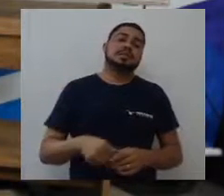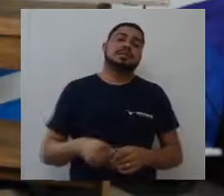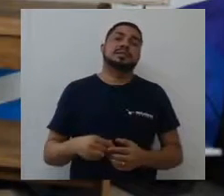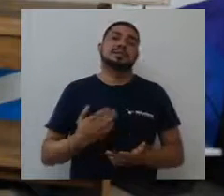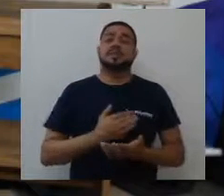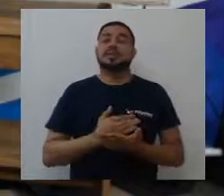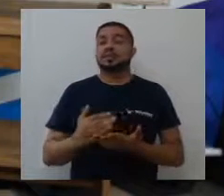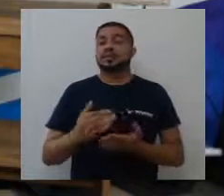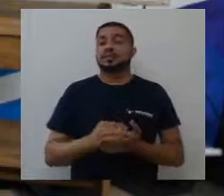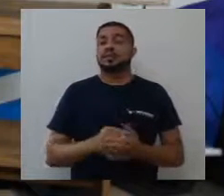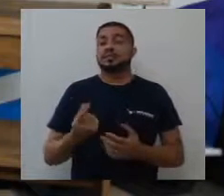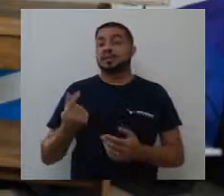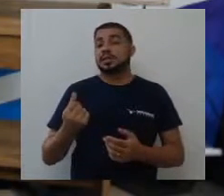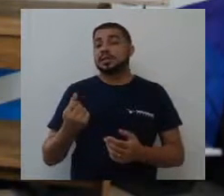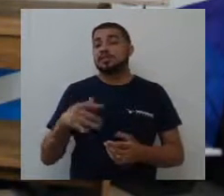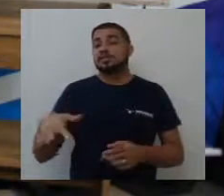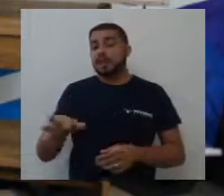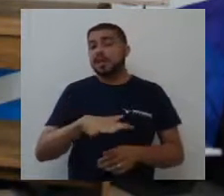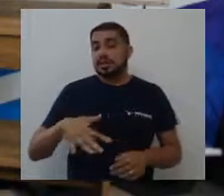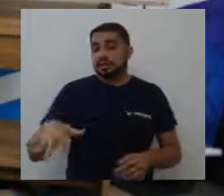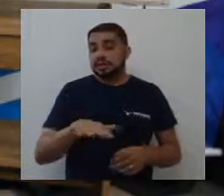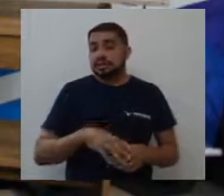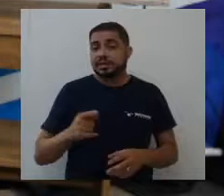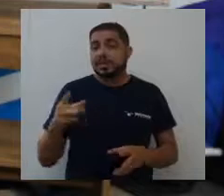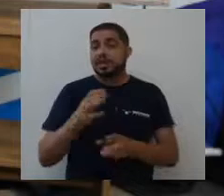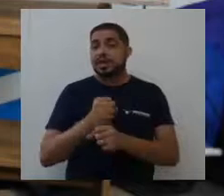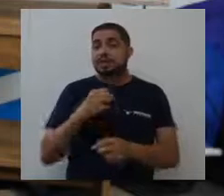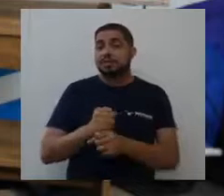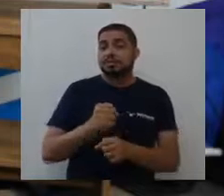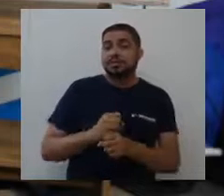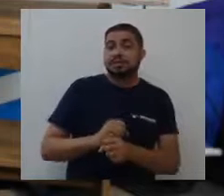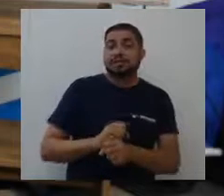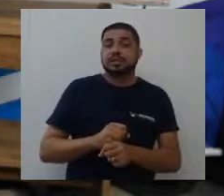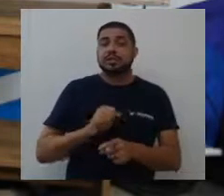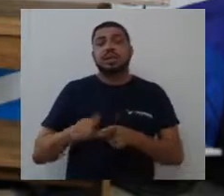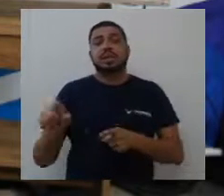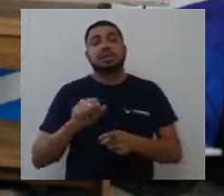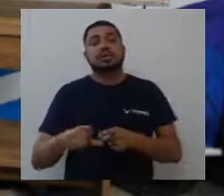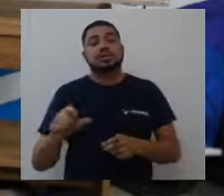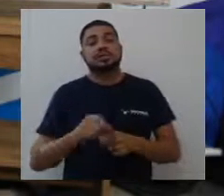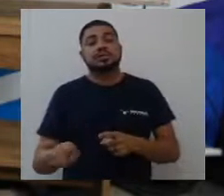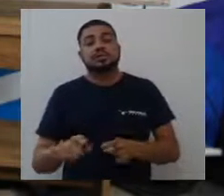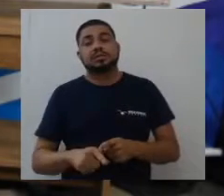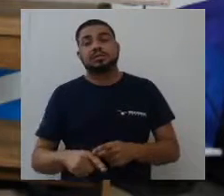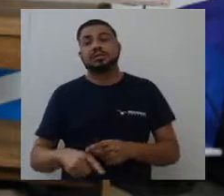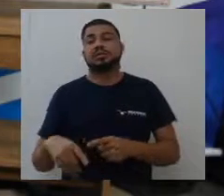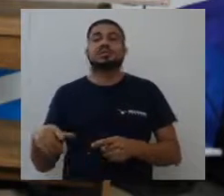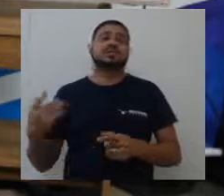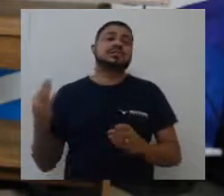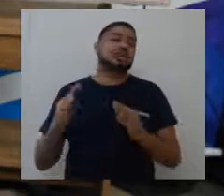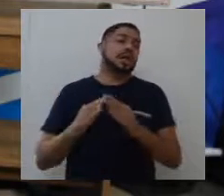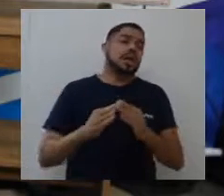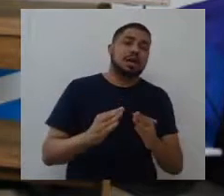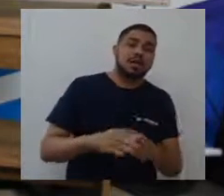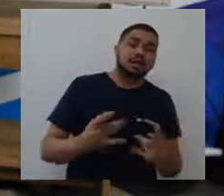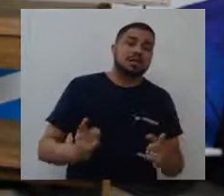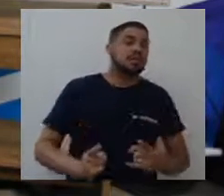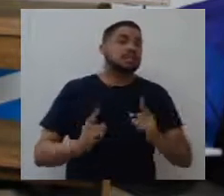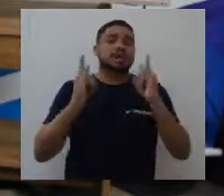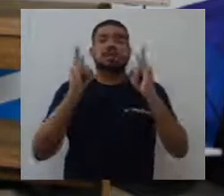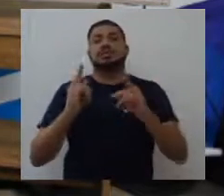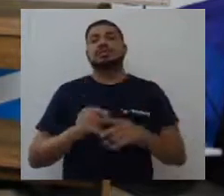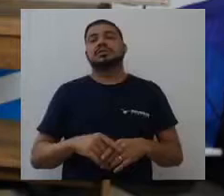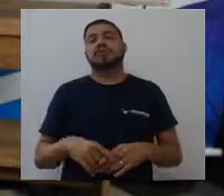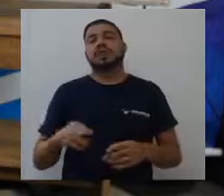de Mercado, é o índice utilizado para o cálculo de reajuste de aluguéis de imóveis. O aluguel do apartamento